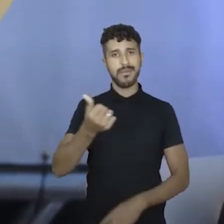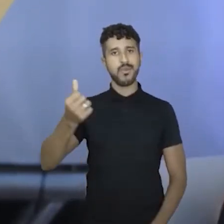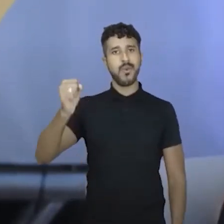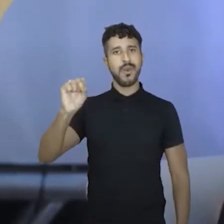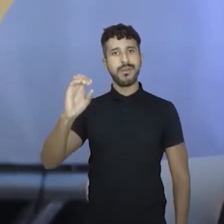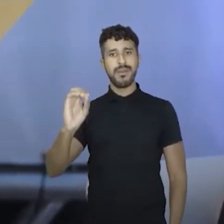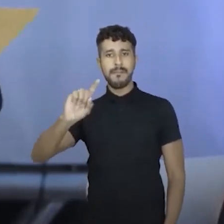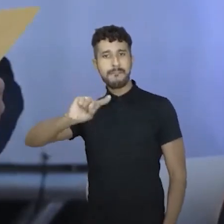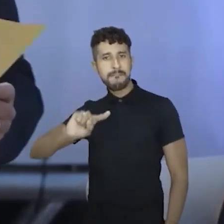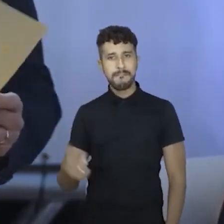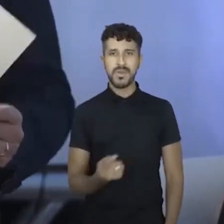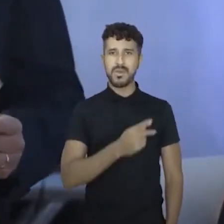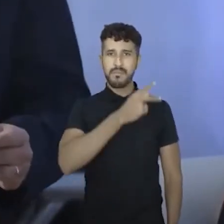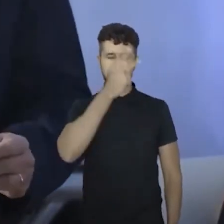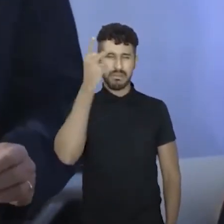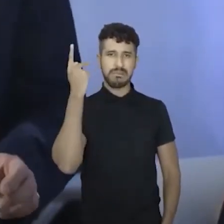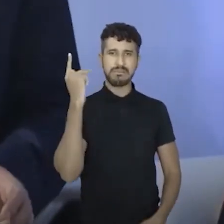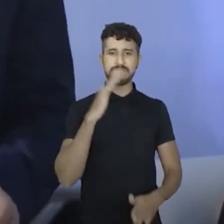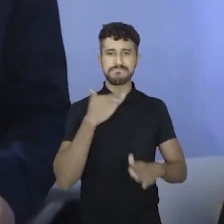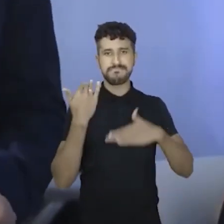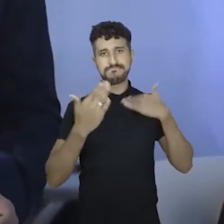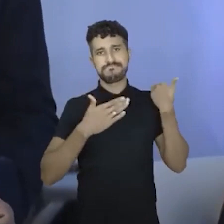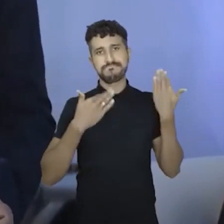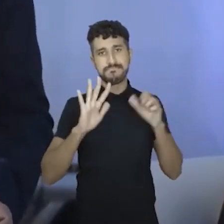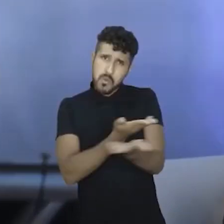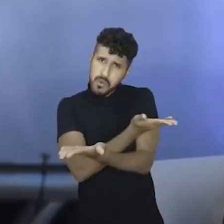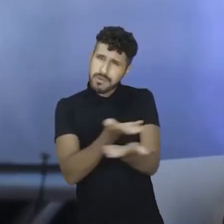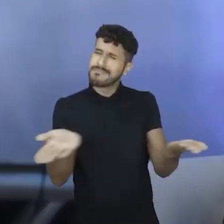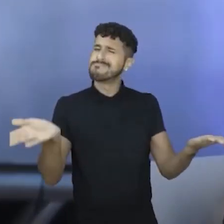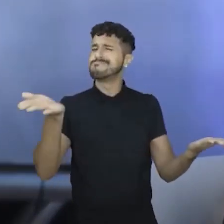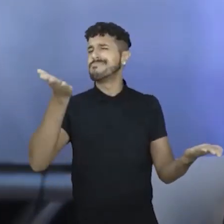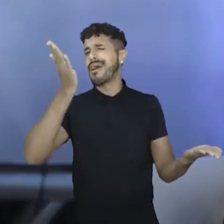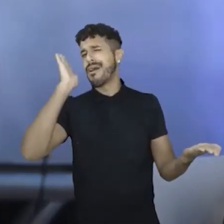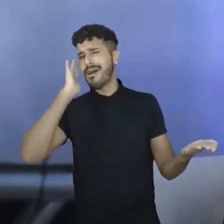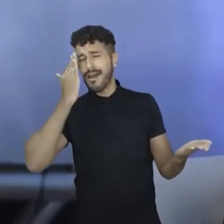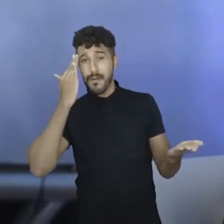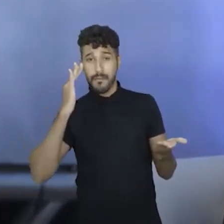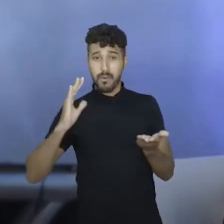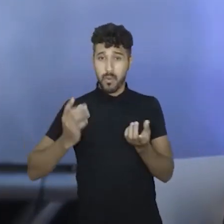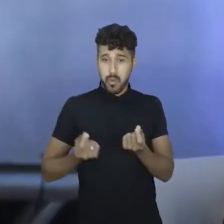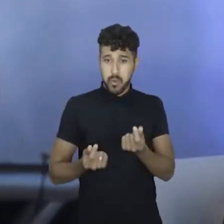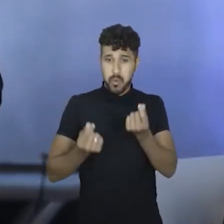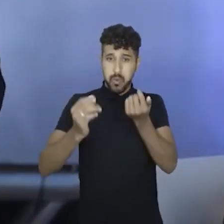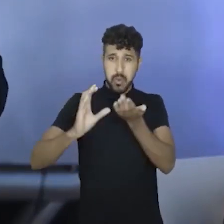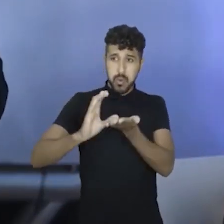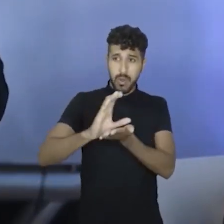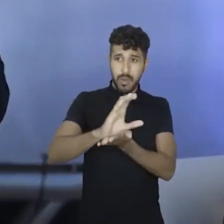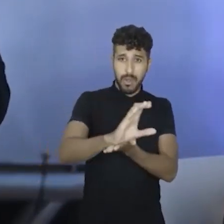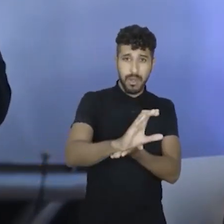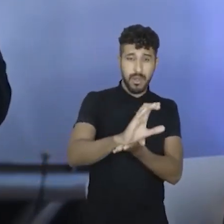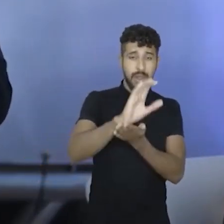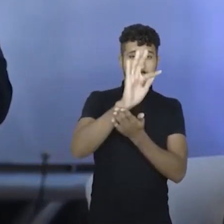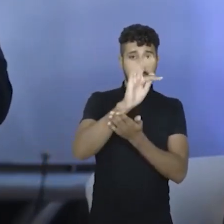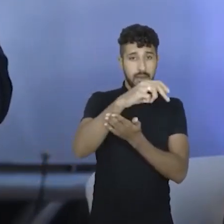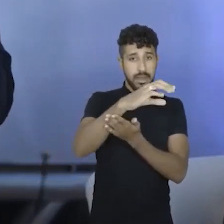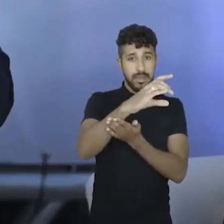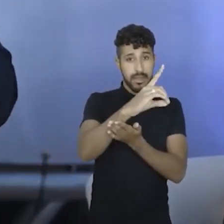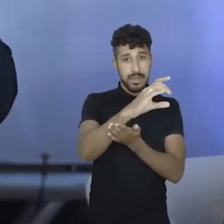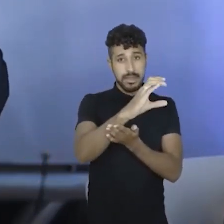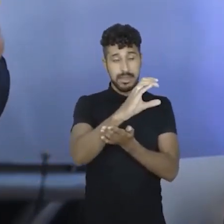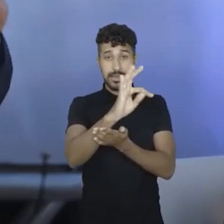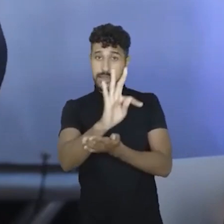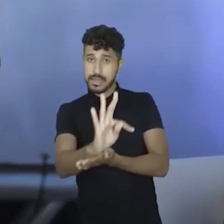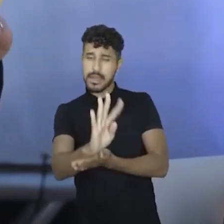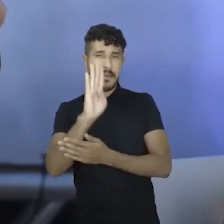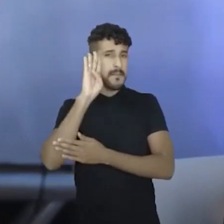mil pessoas mortas pelo Covid. O orçamento do FNDCT,